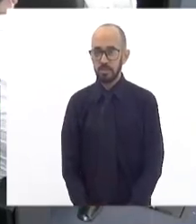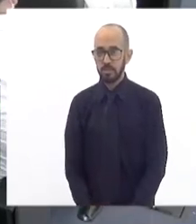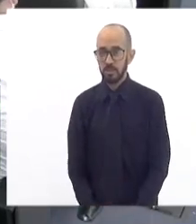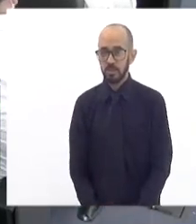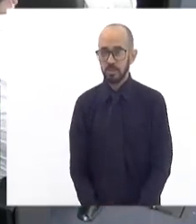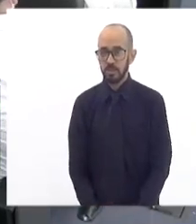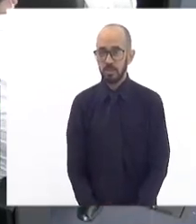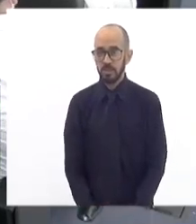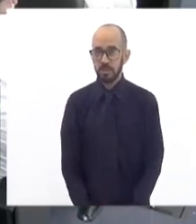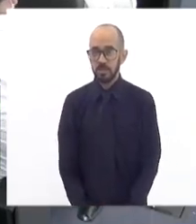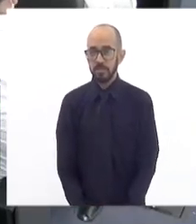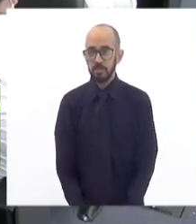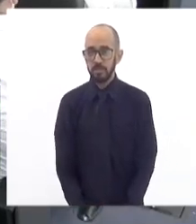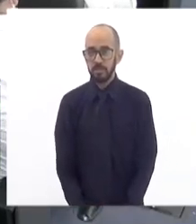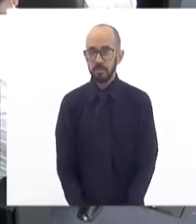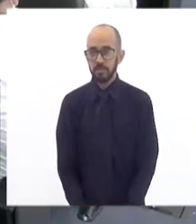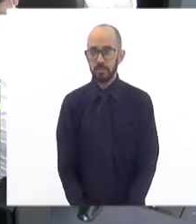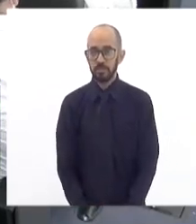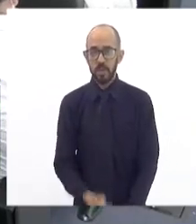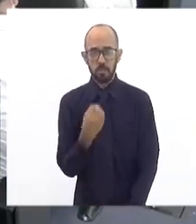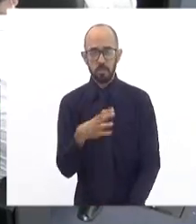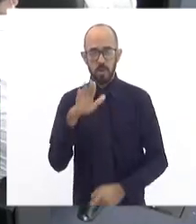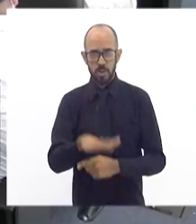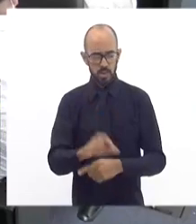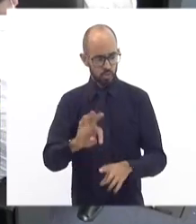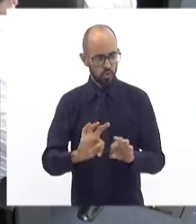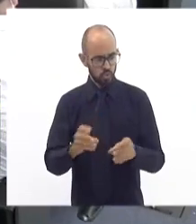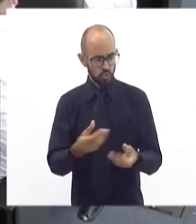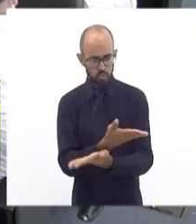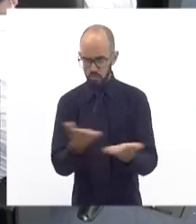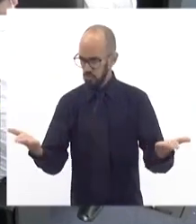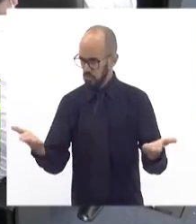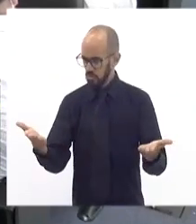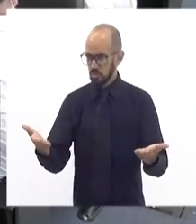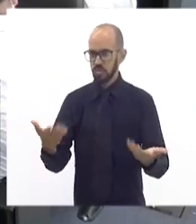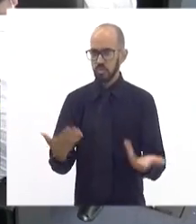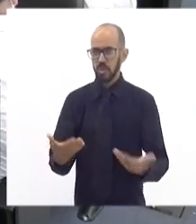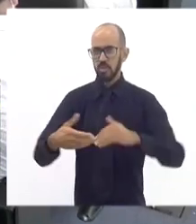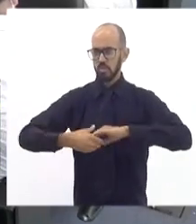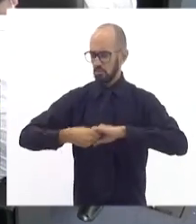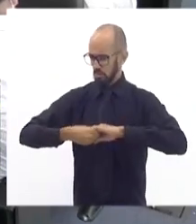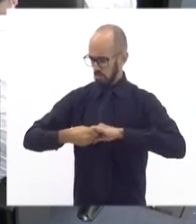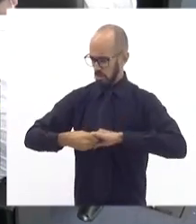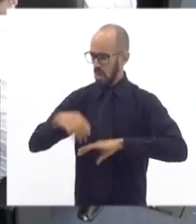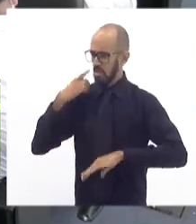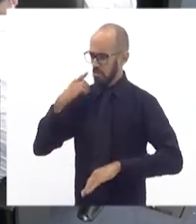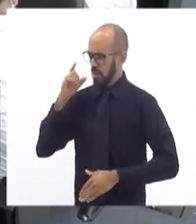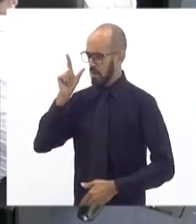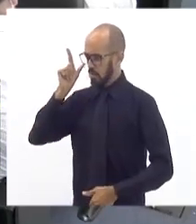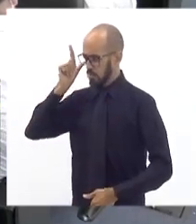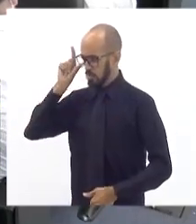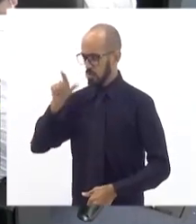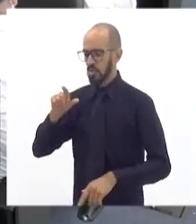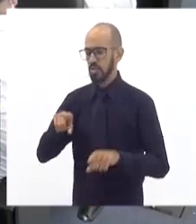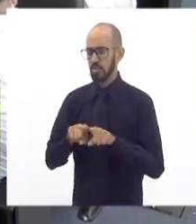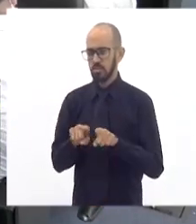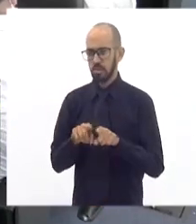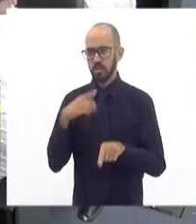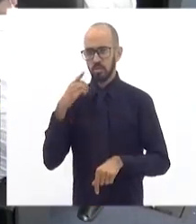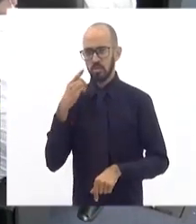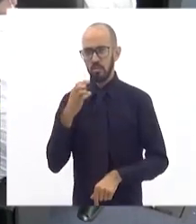Oi boa tarde a todos e todas queria cumprimentar Deputado alçinha Deputado waldeck